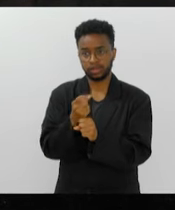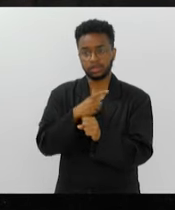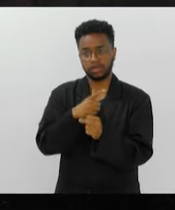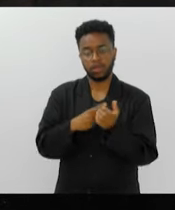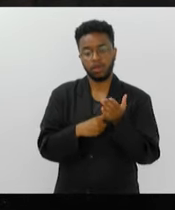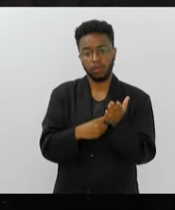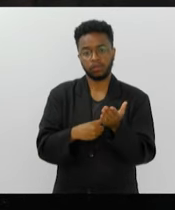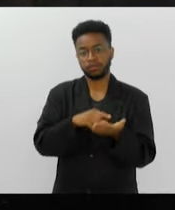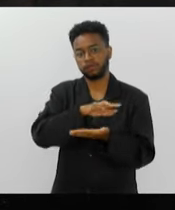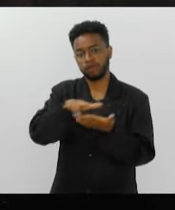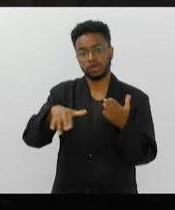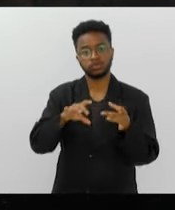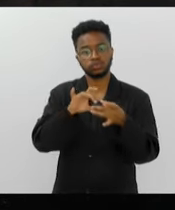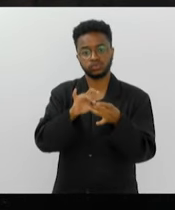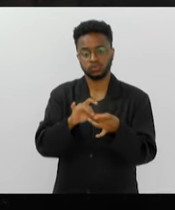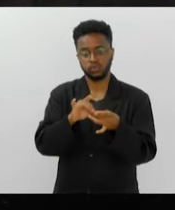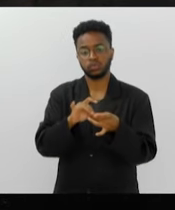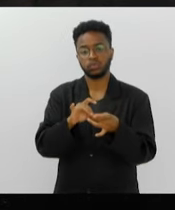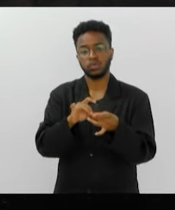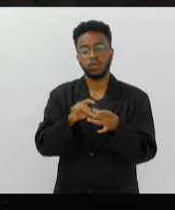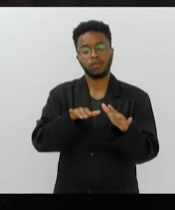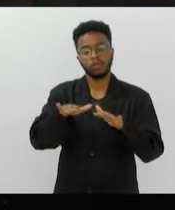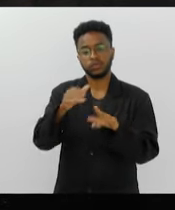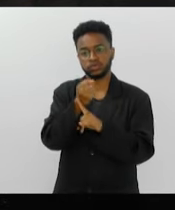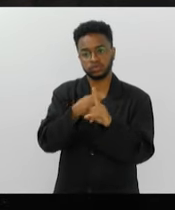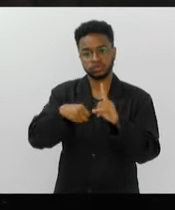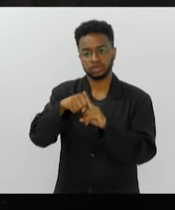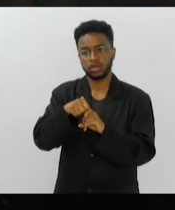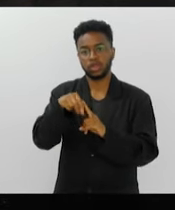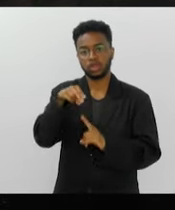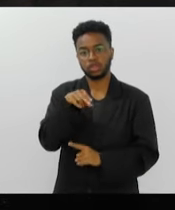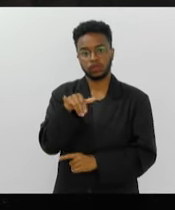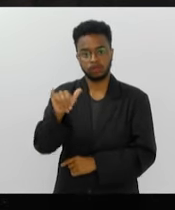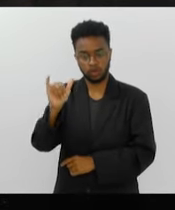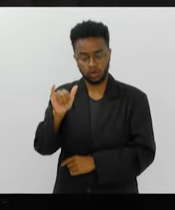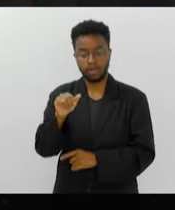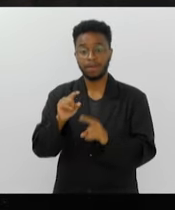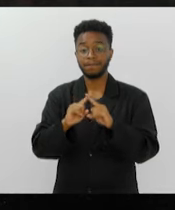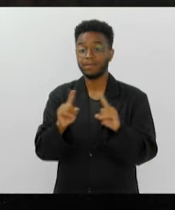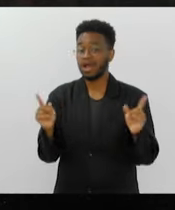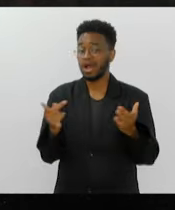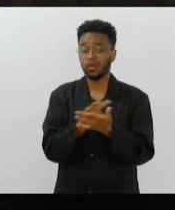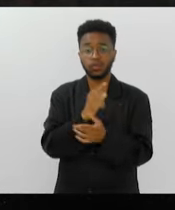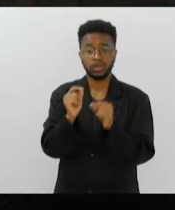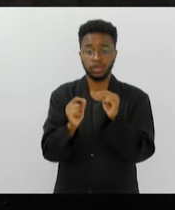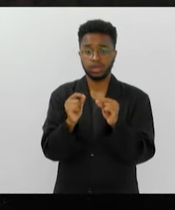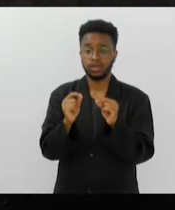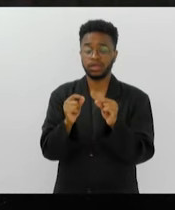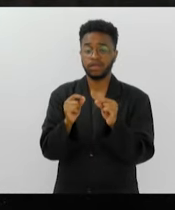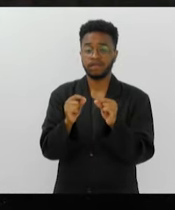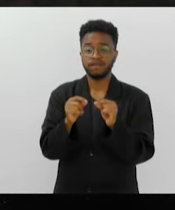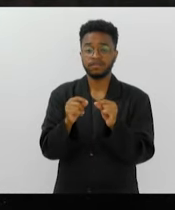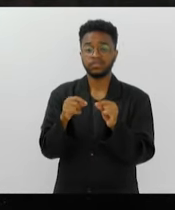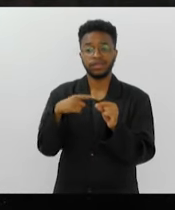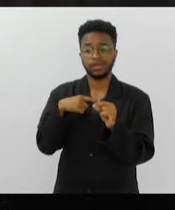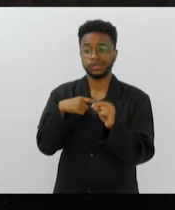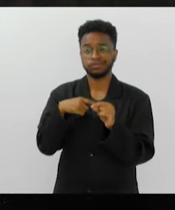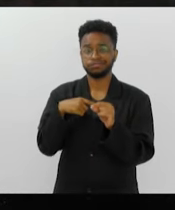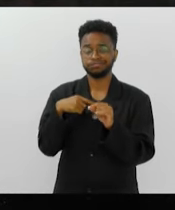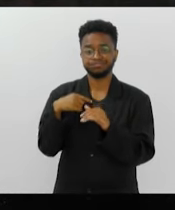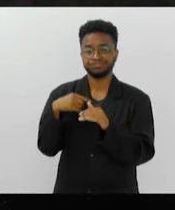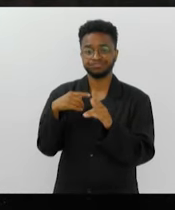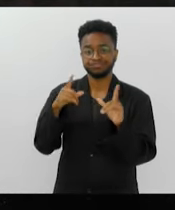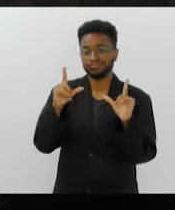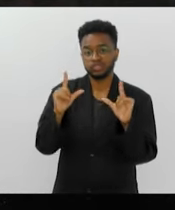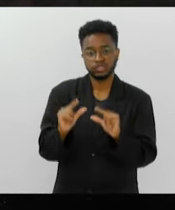movimentos sociais em Nova York e a situação das trabalhadoras e dos trabalhadores é de avanço da precarização hoje mesmo nós fizemos uma